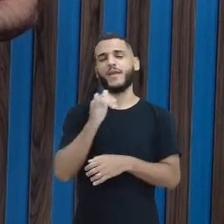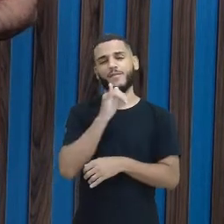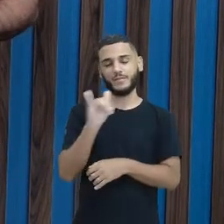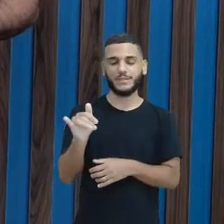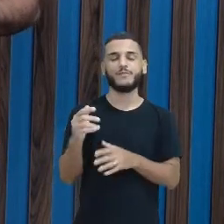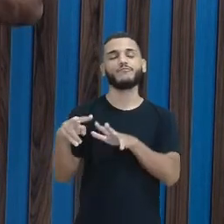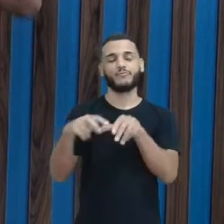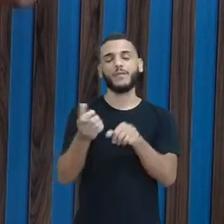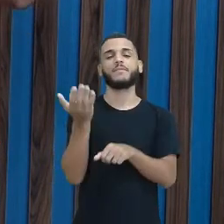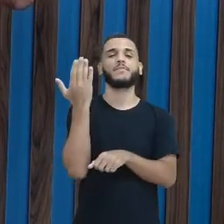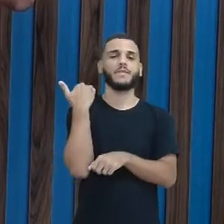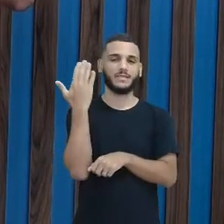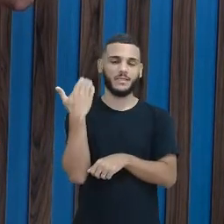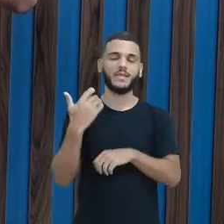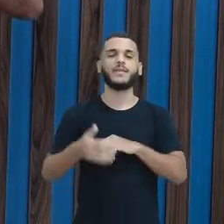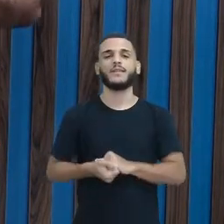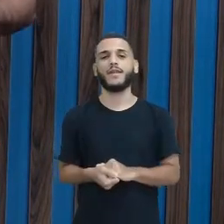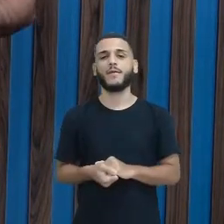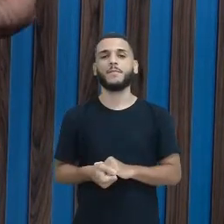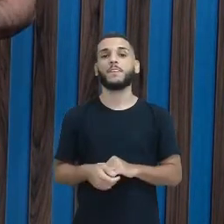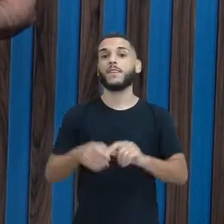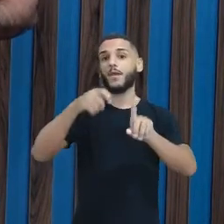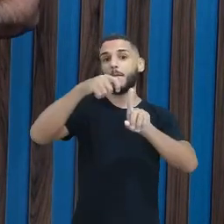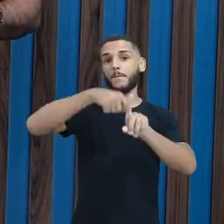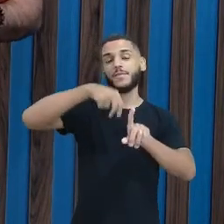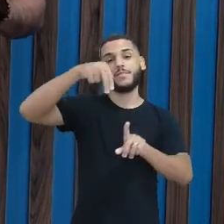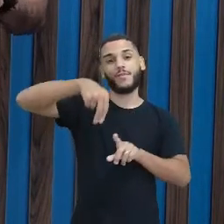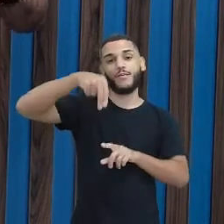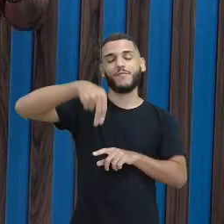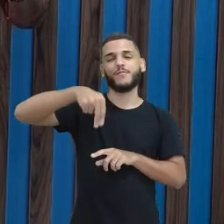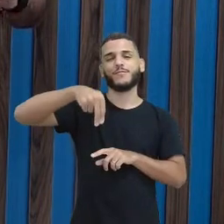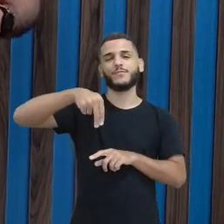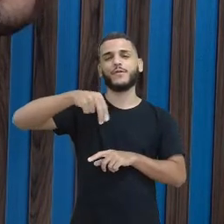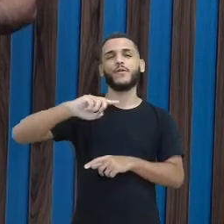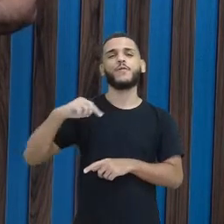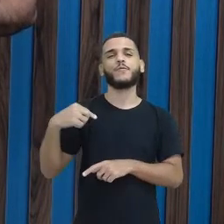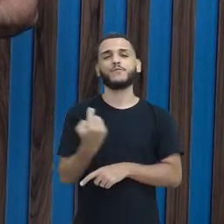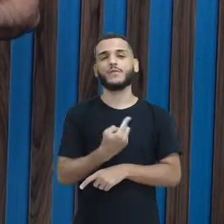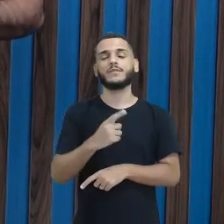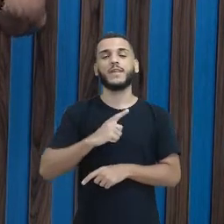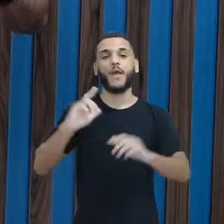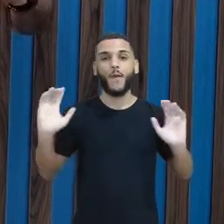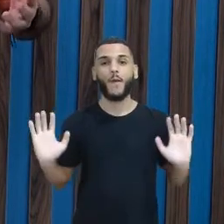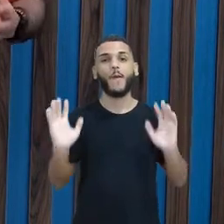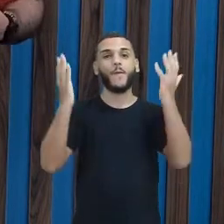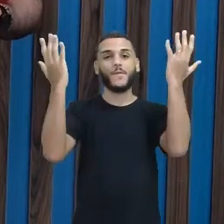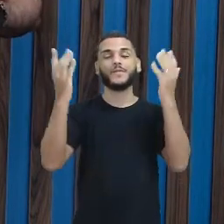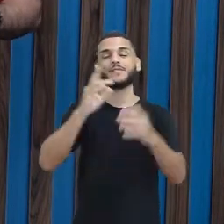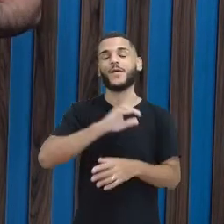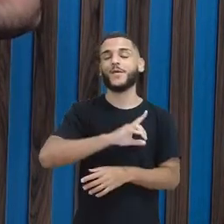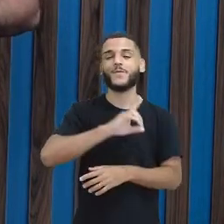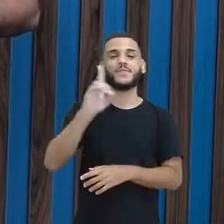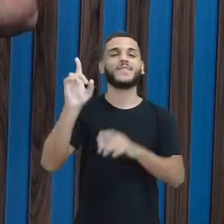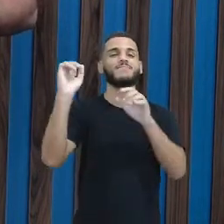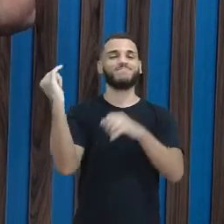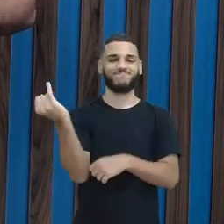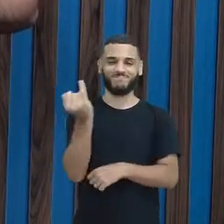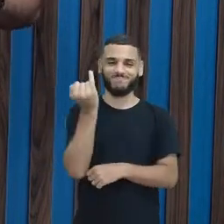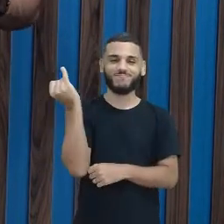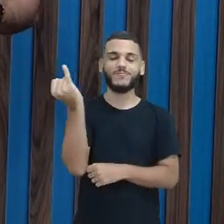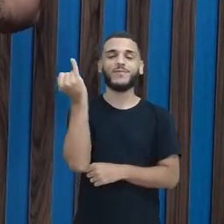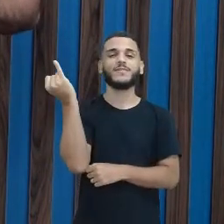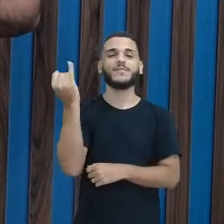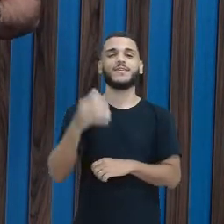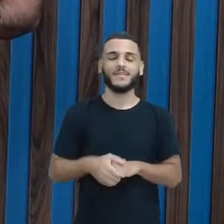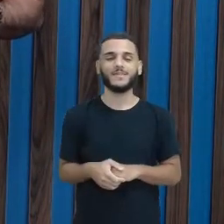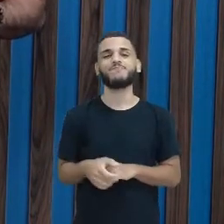semana passada, esse mês de novembro é o mês onde nós comemoramos, temos uma data bem importante, que é o